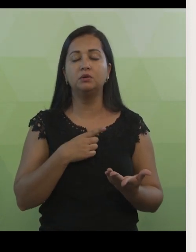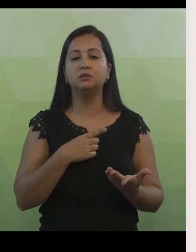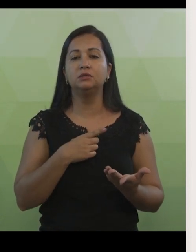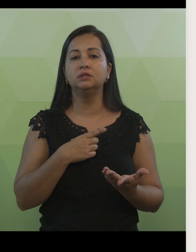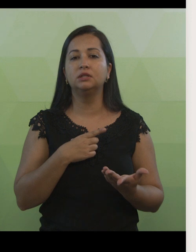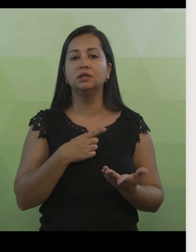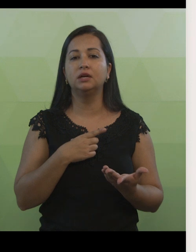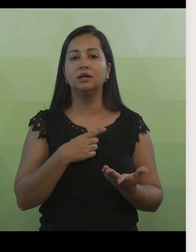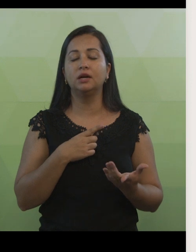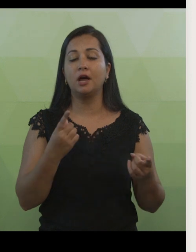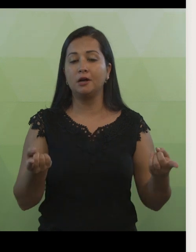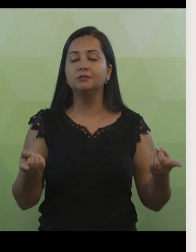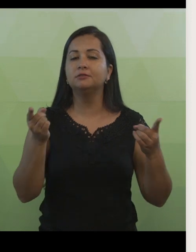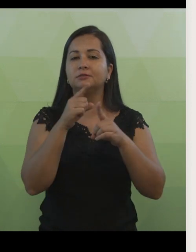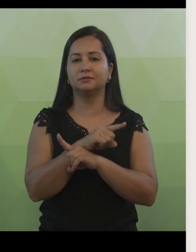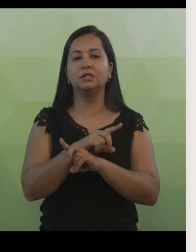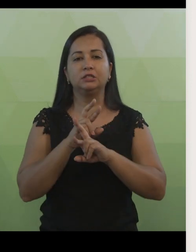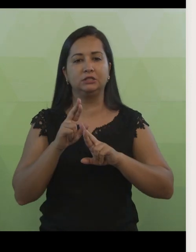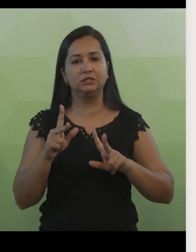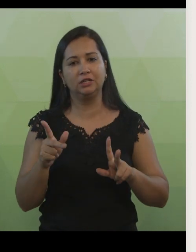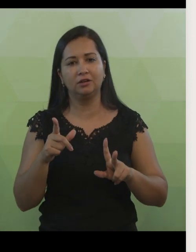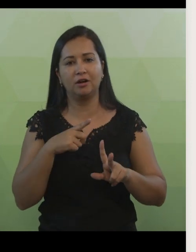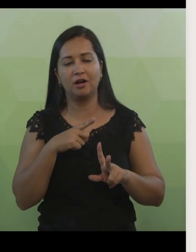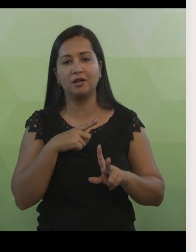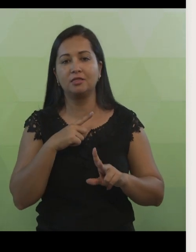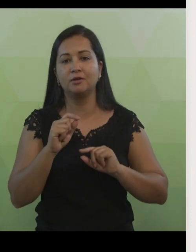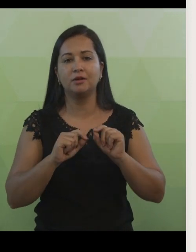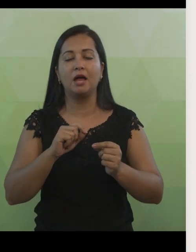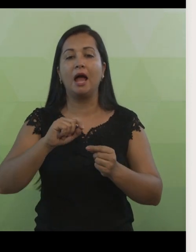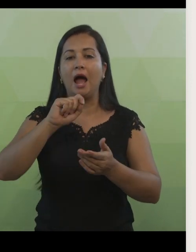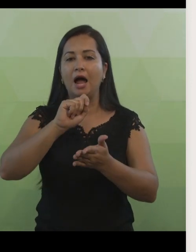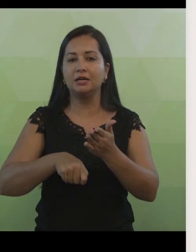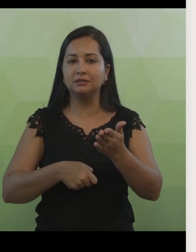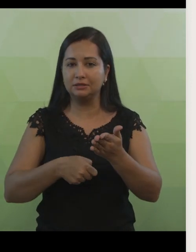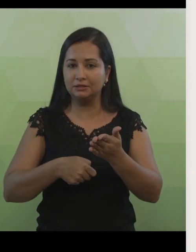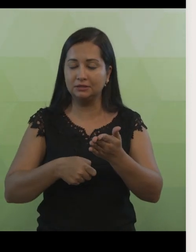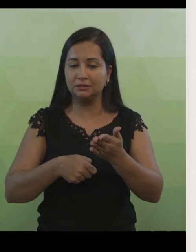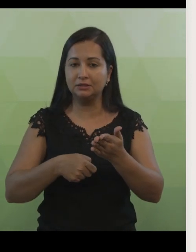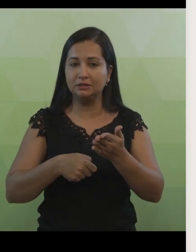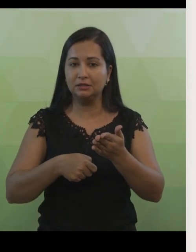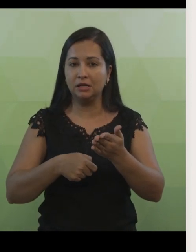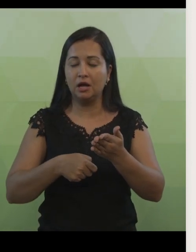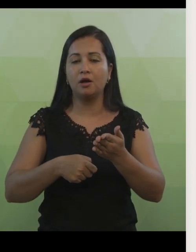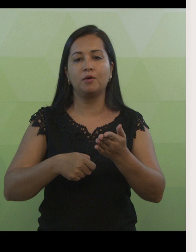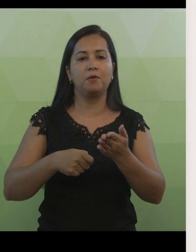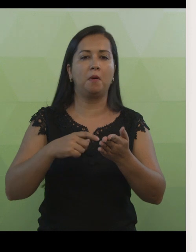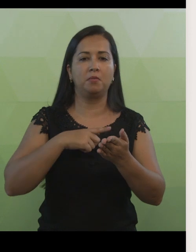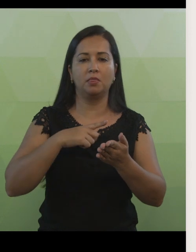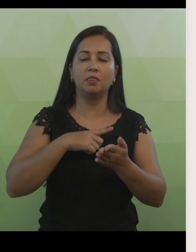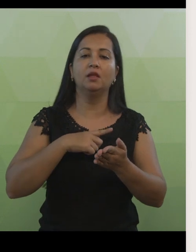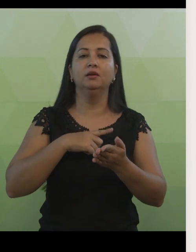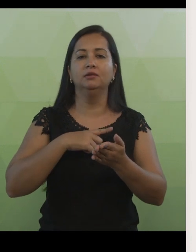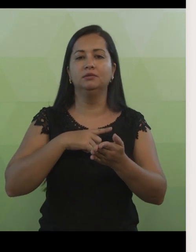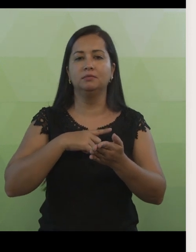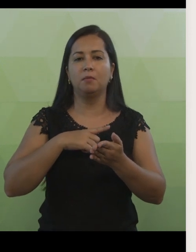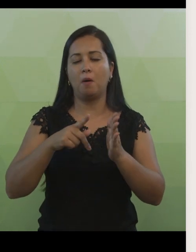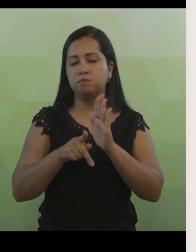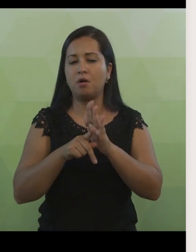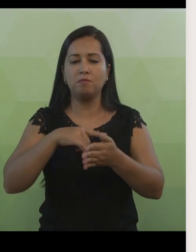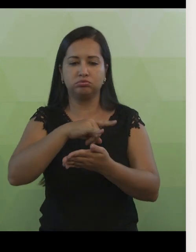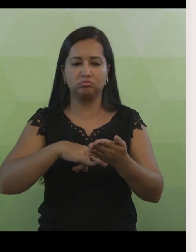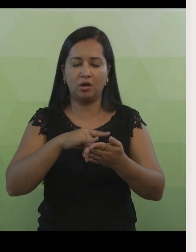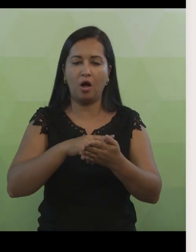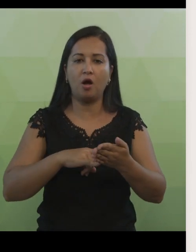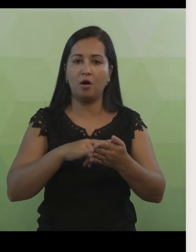é a confidencialidade. Que a confidencialidade, ele assina com a chave pública e descriptografa com a chave privada.